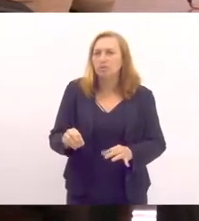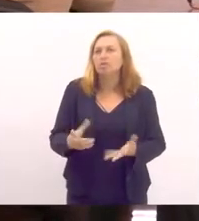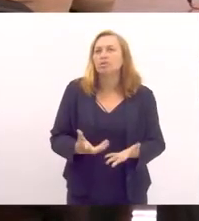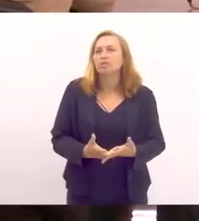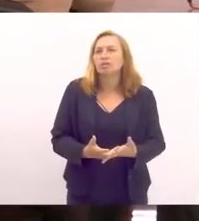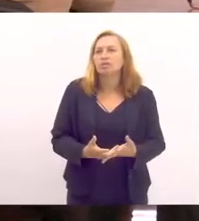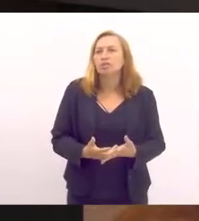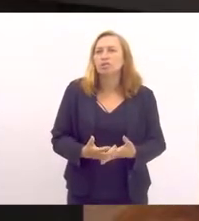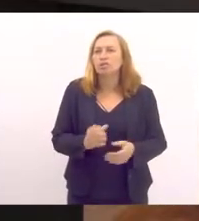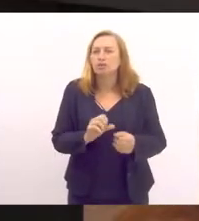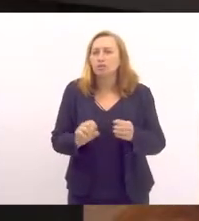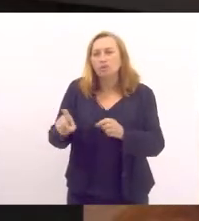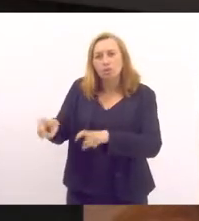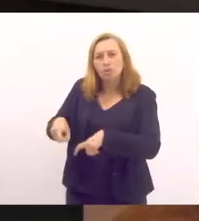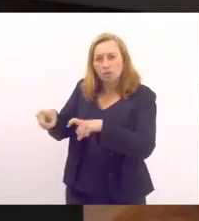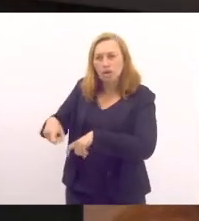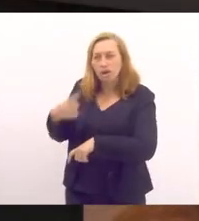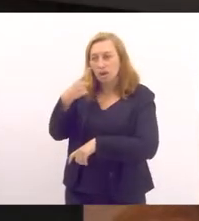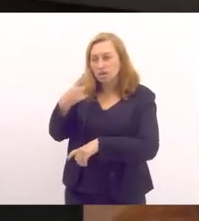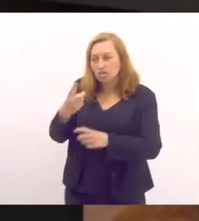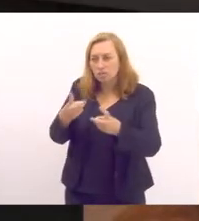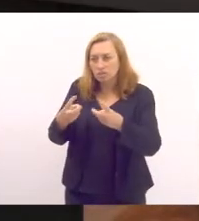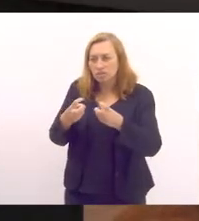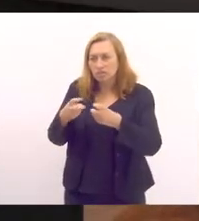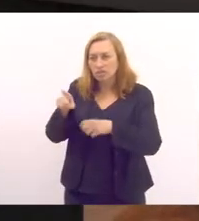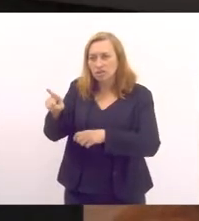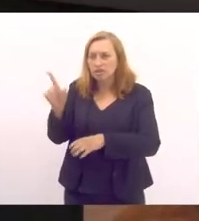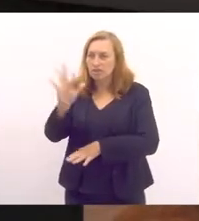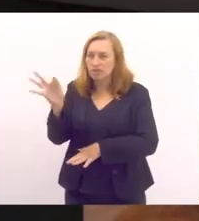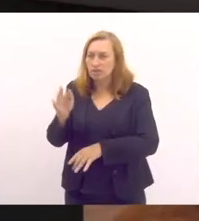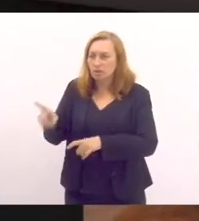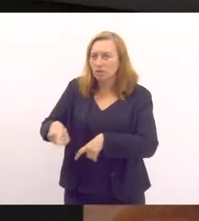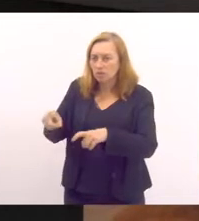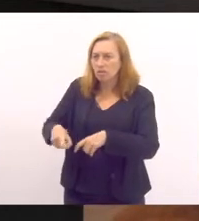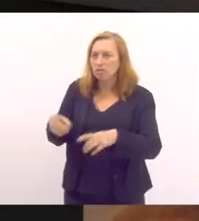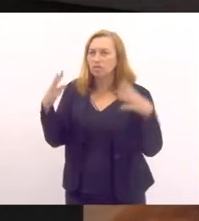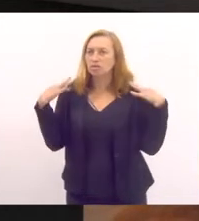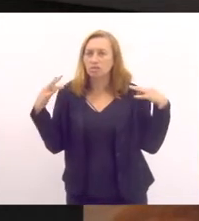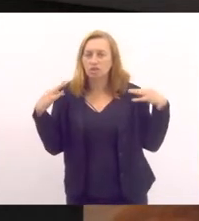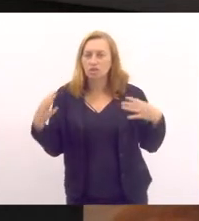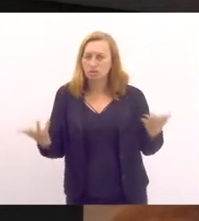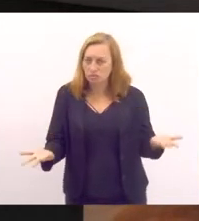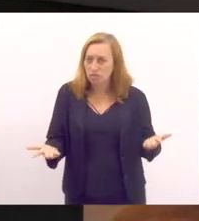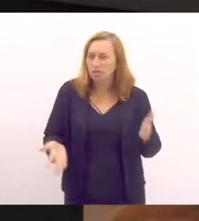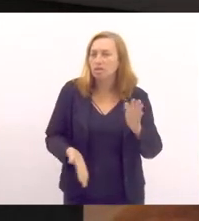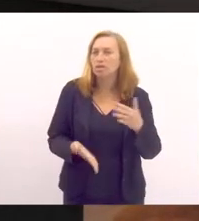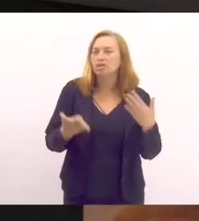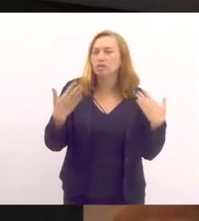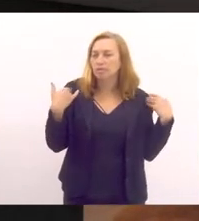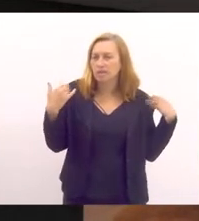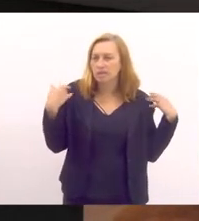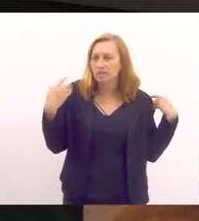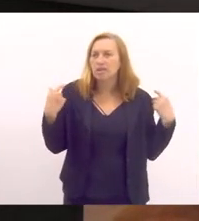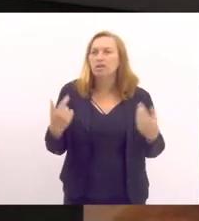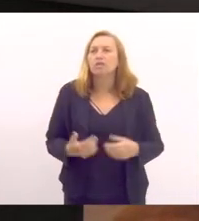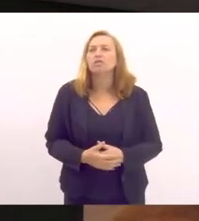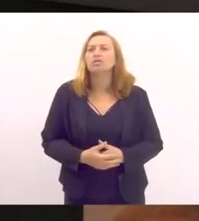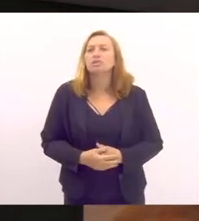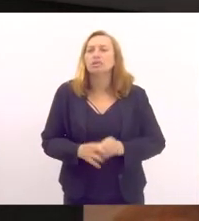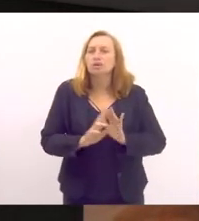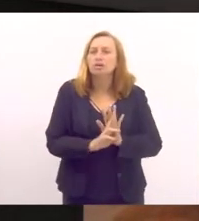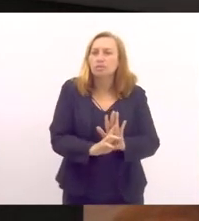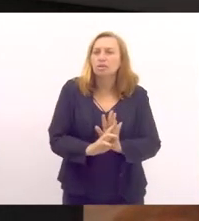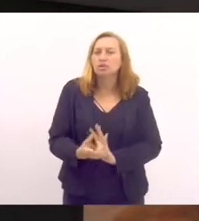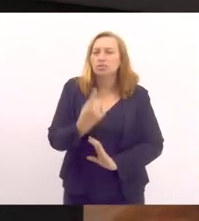Eu fiz rural lá, a gente tem o observatório da rural lá de turismo e lazer da região Baixada Verde. Eu estou aqui representando